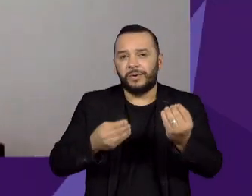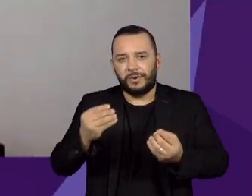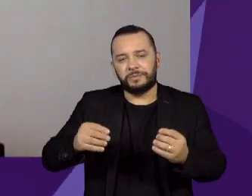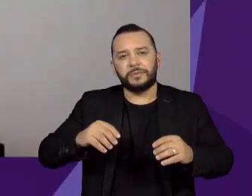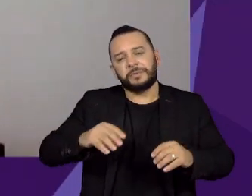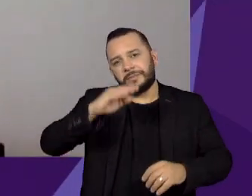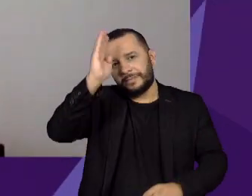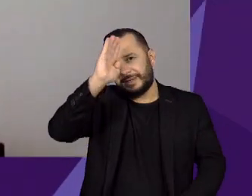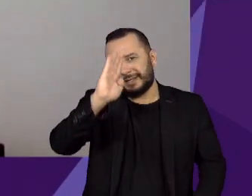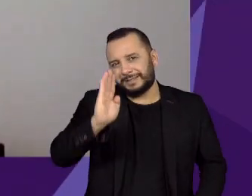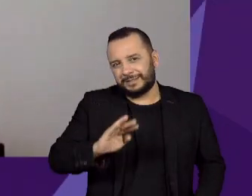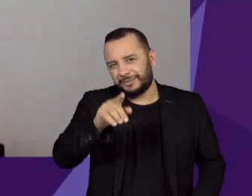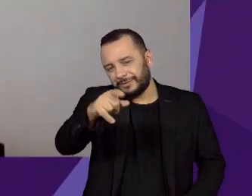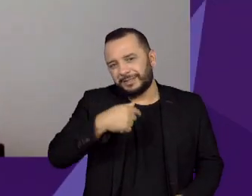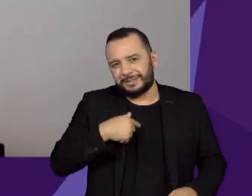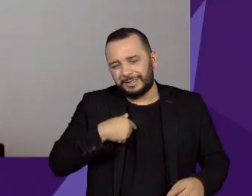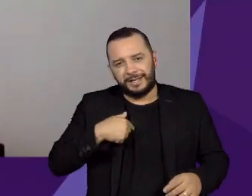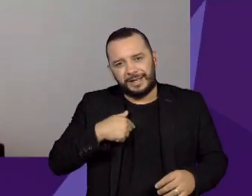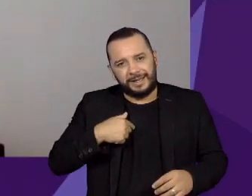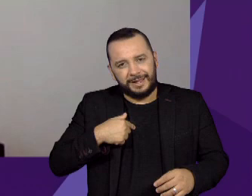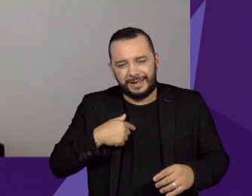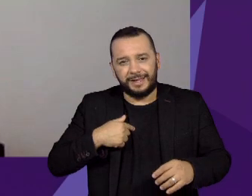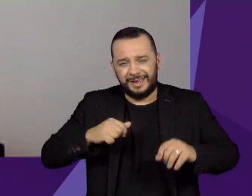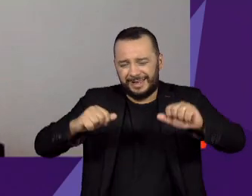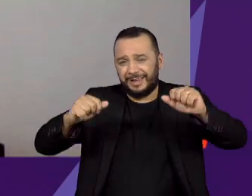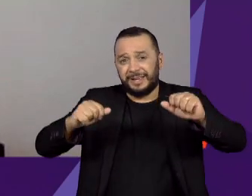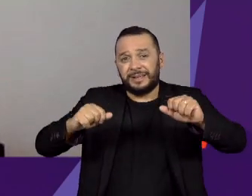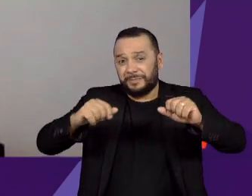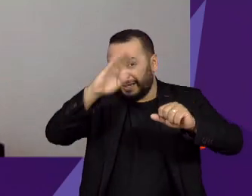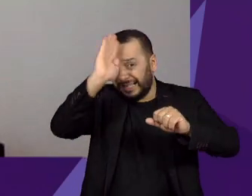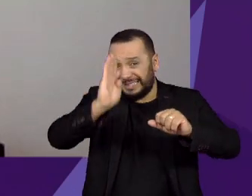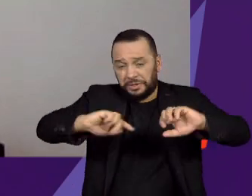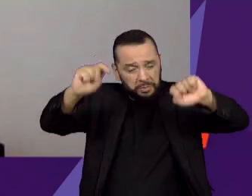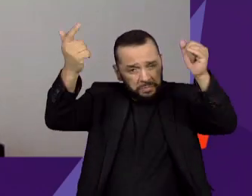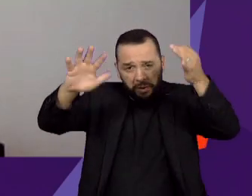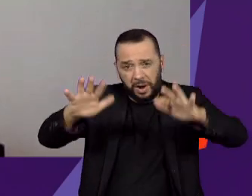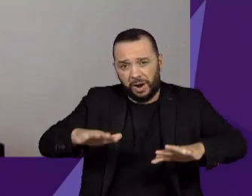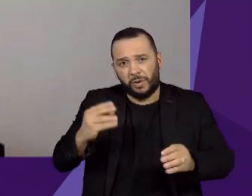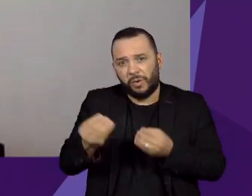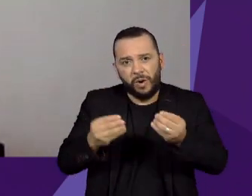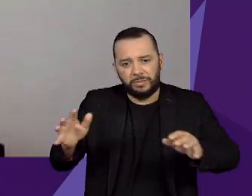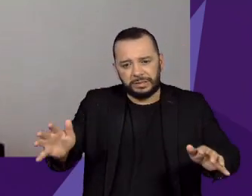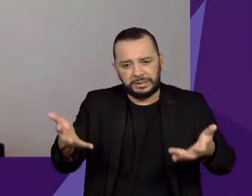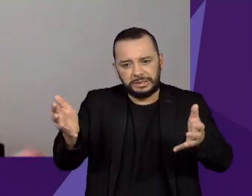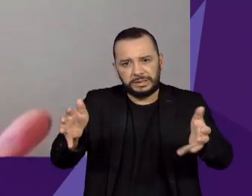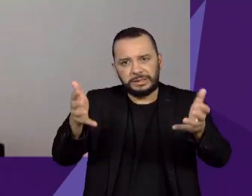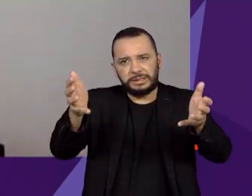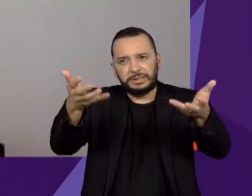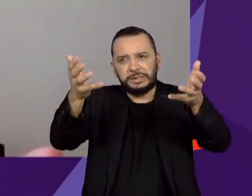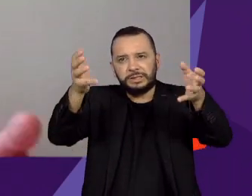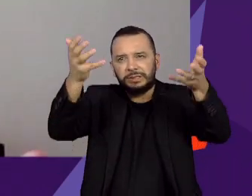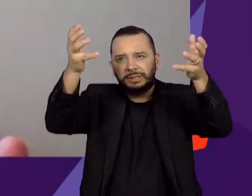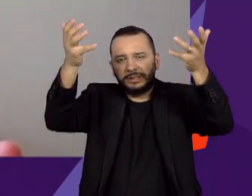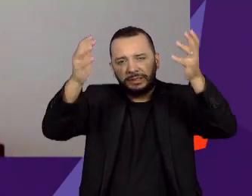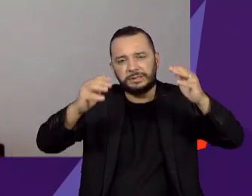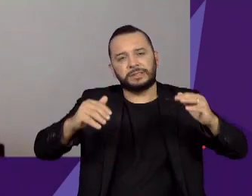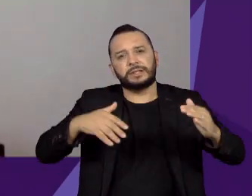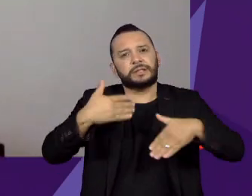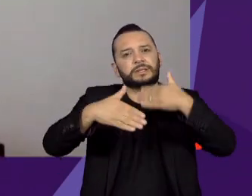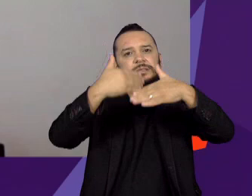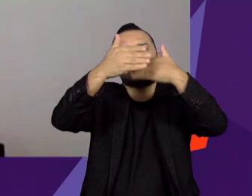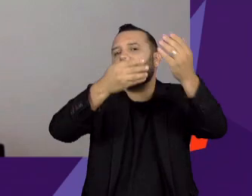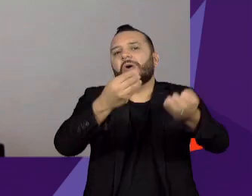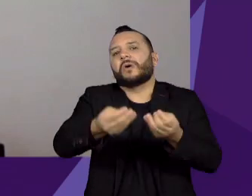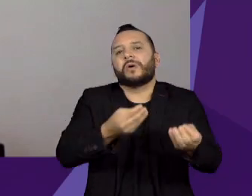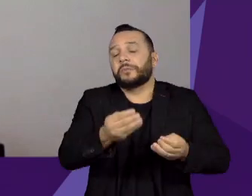país depois de uma tsunami chamada pandemia? Se o nosso presidente não